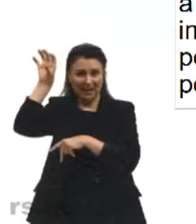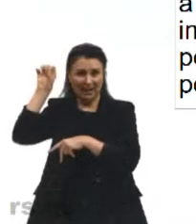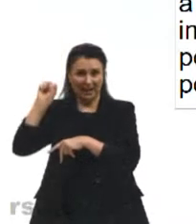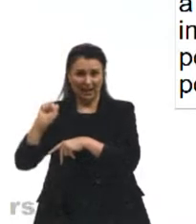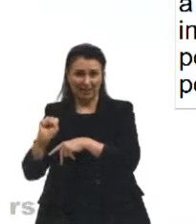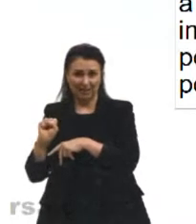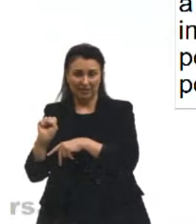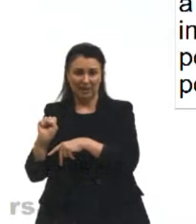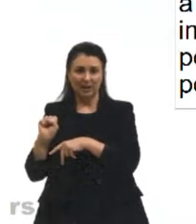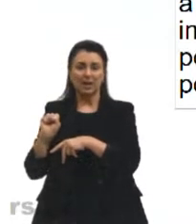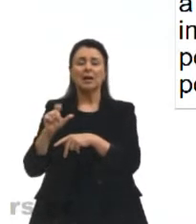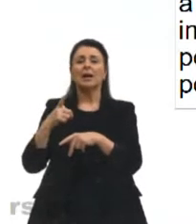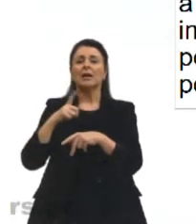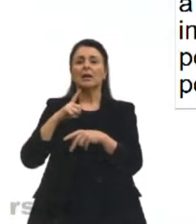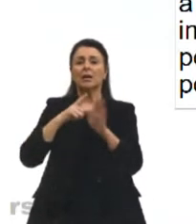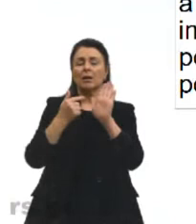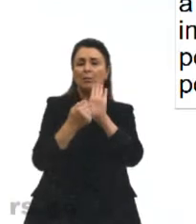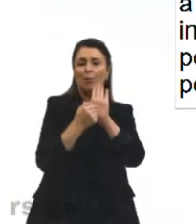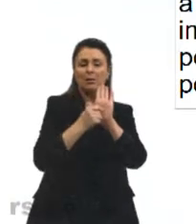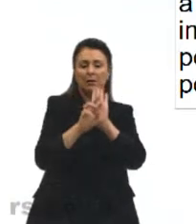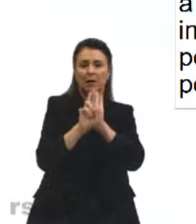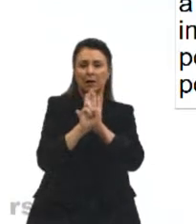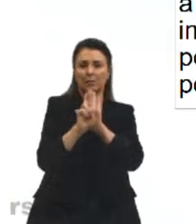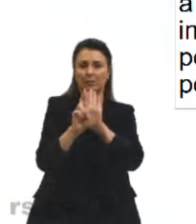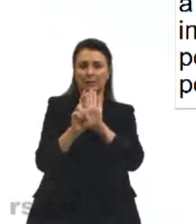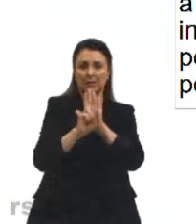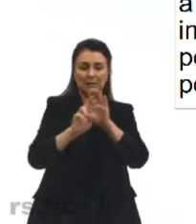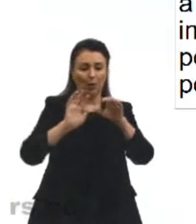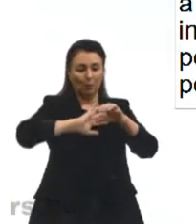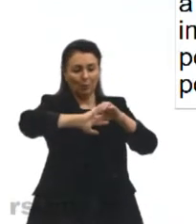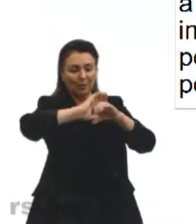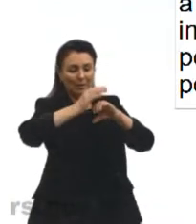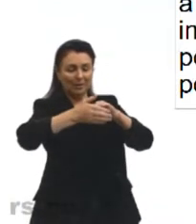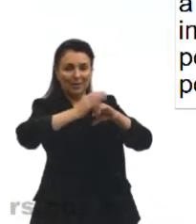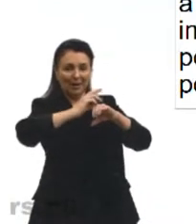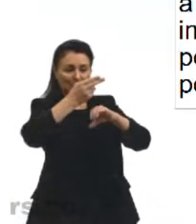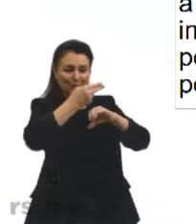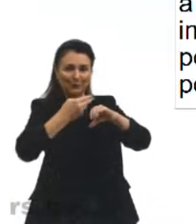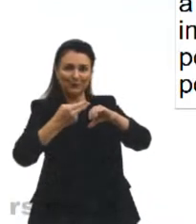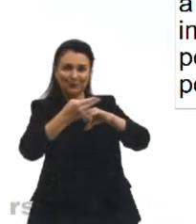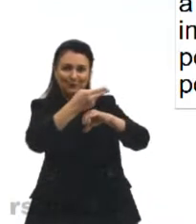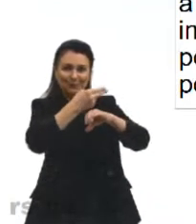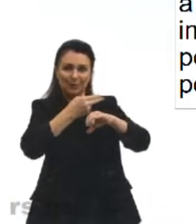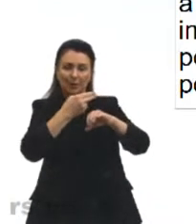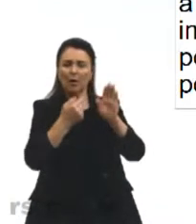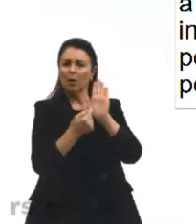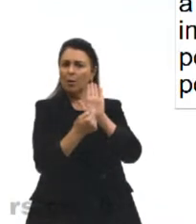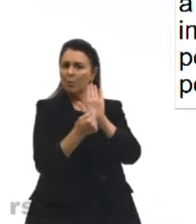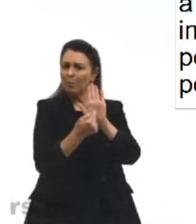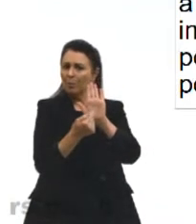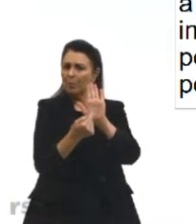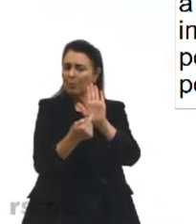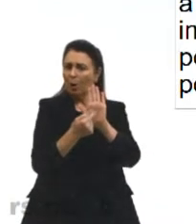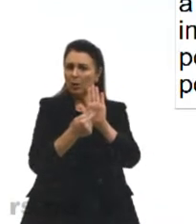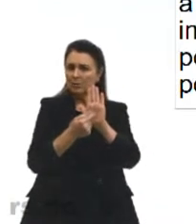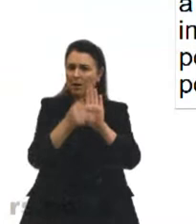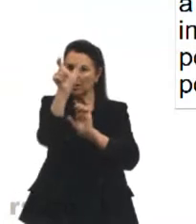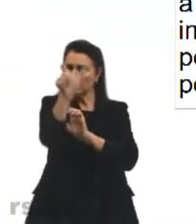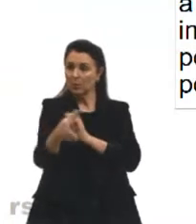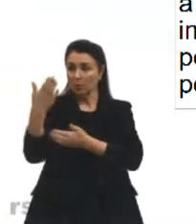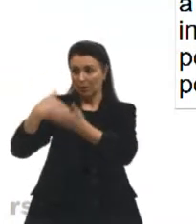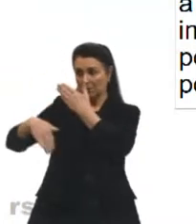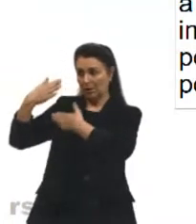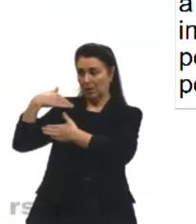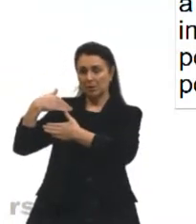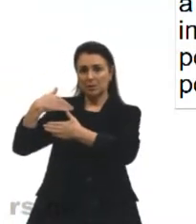mais próximo da realidade das representações rupestres afirmam que seus antepassados dizem explicar um sorrisão do